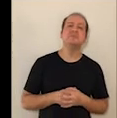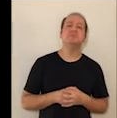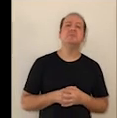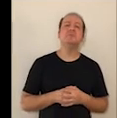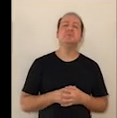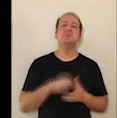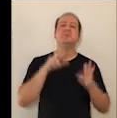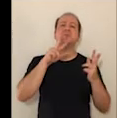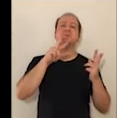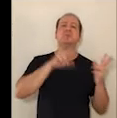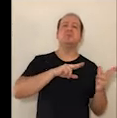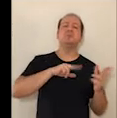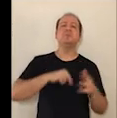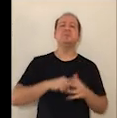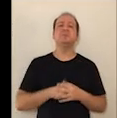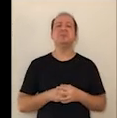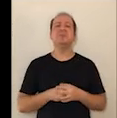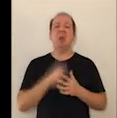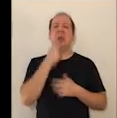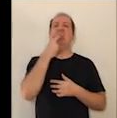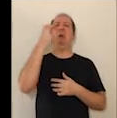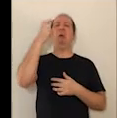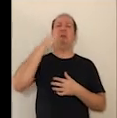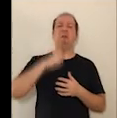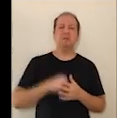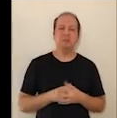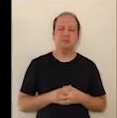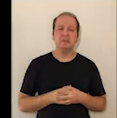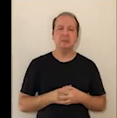Nem se move. Nossa, como ele ronca.